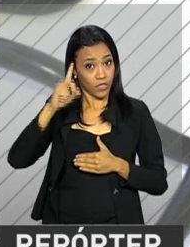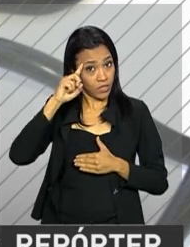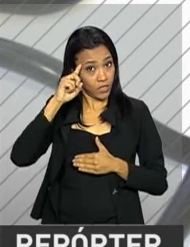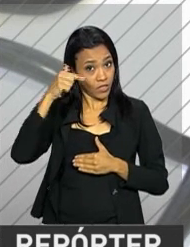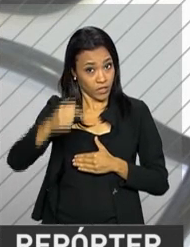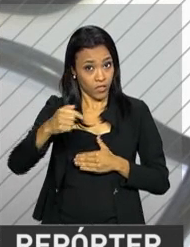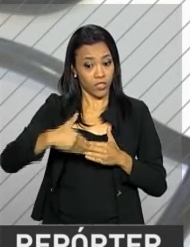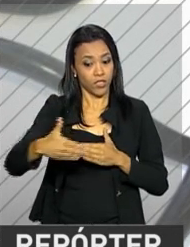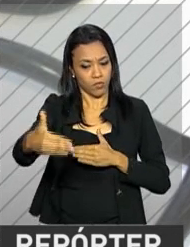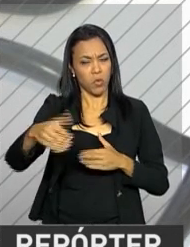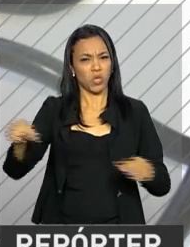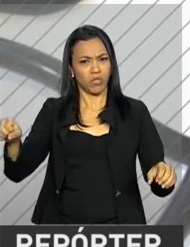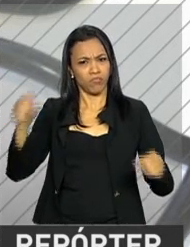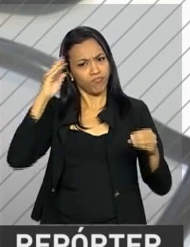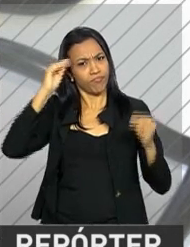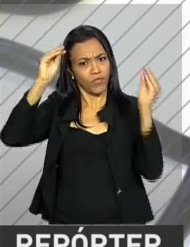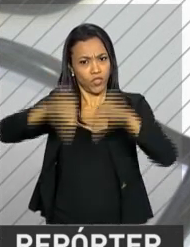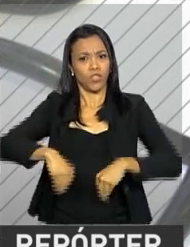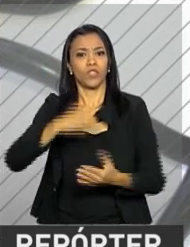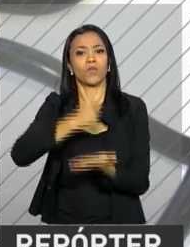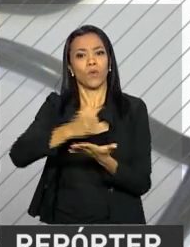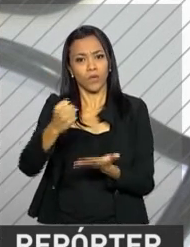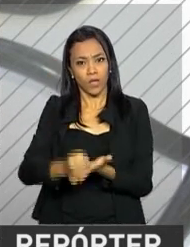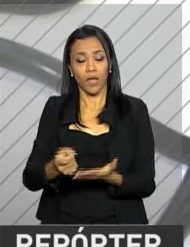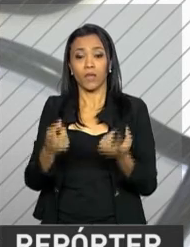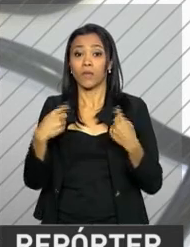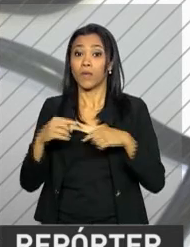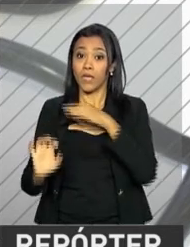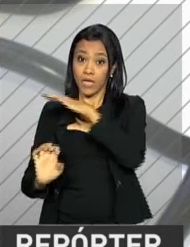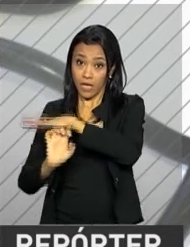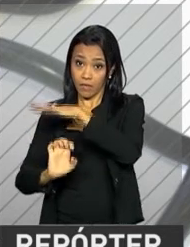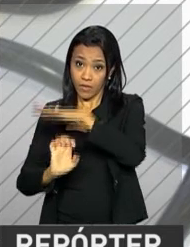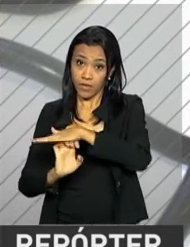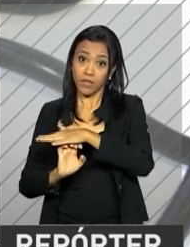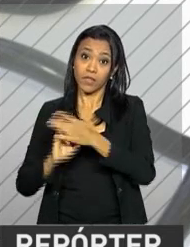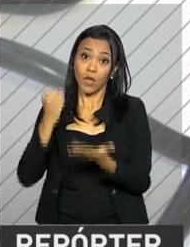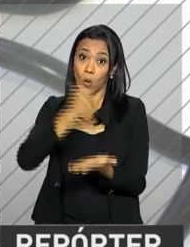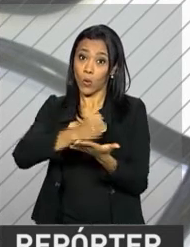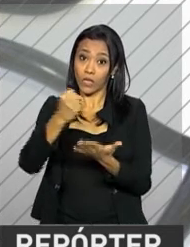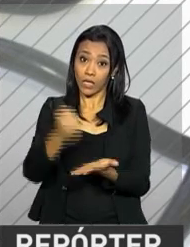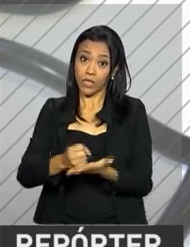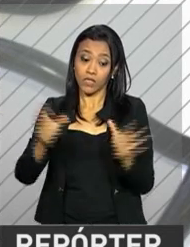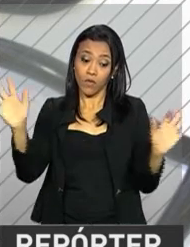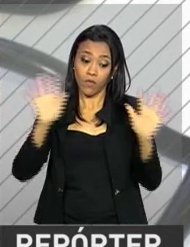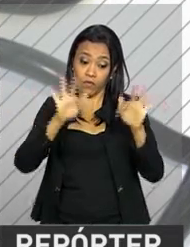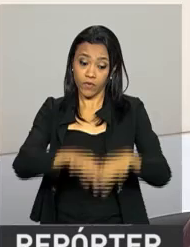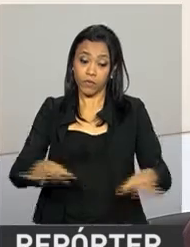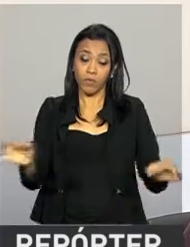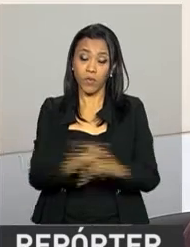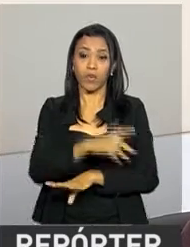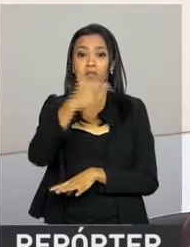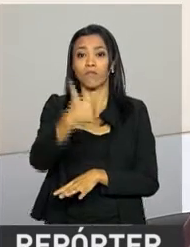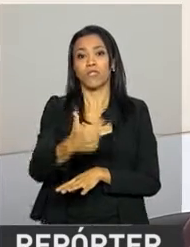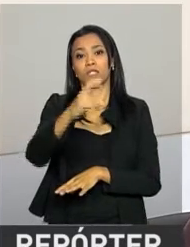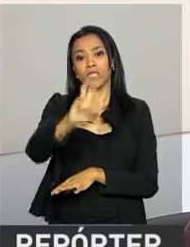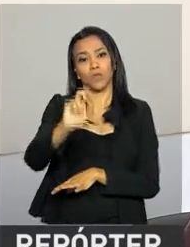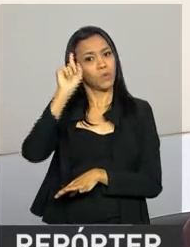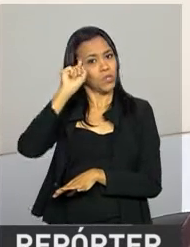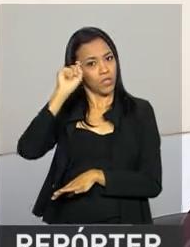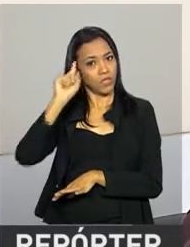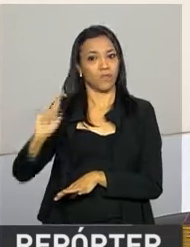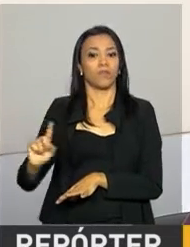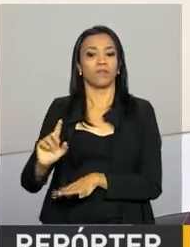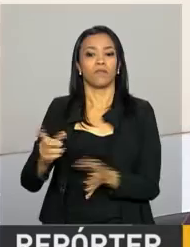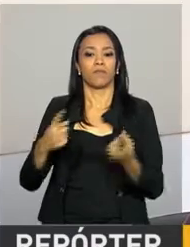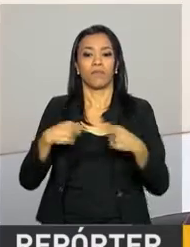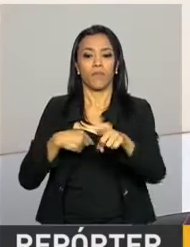as operadoras devem finalizar todo o processo de contratação em até 25 dias. Evita que possamos